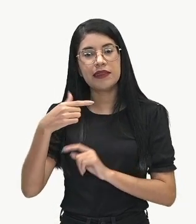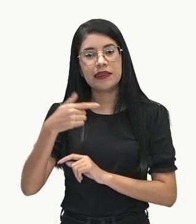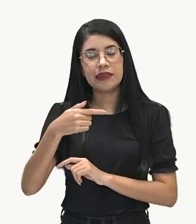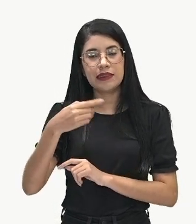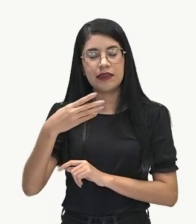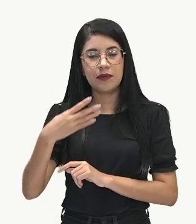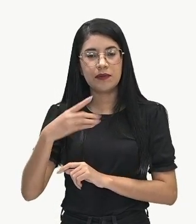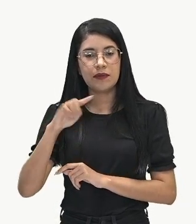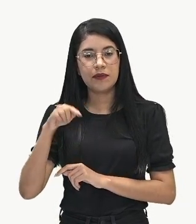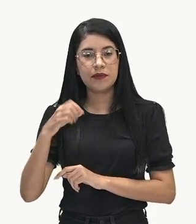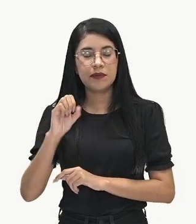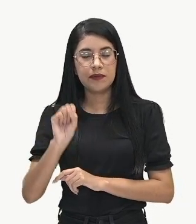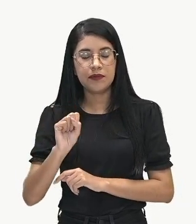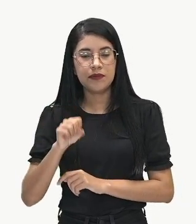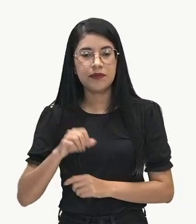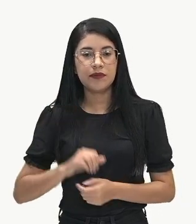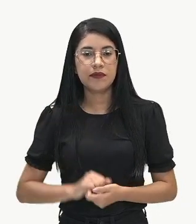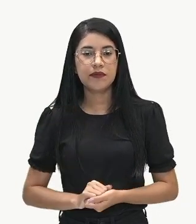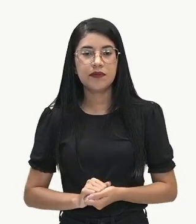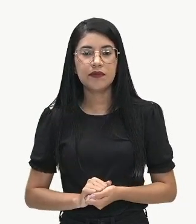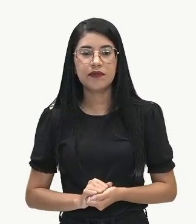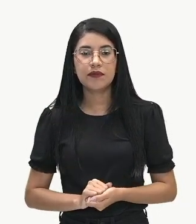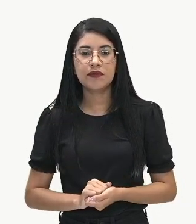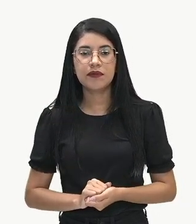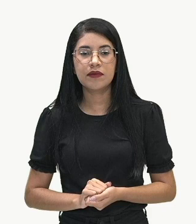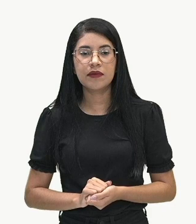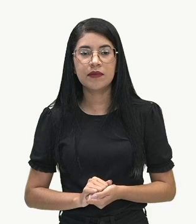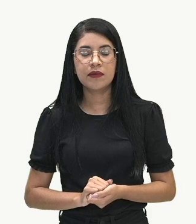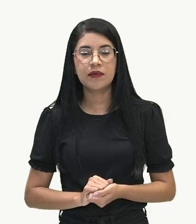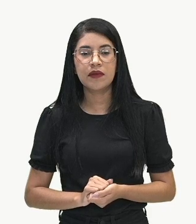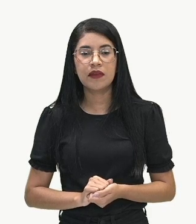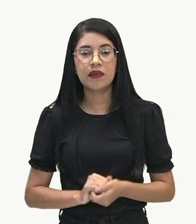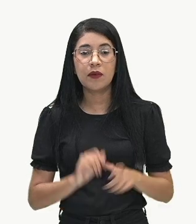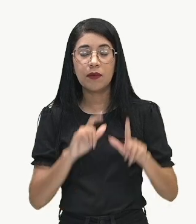74,8. Então, esse ΔH